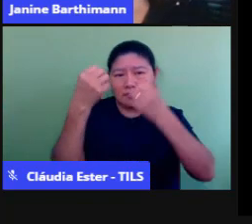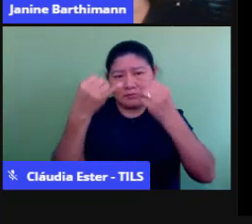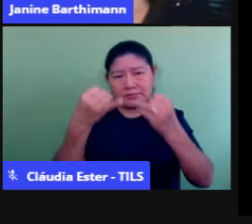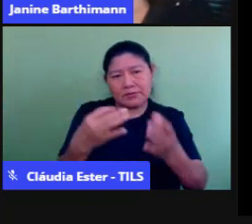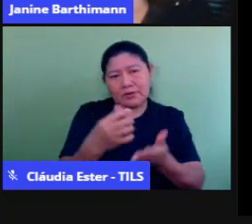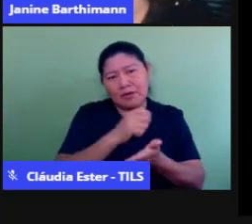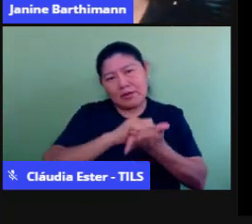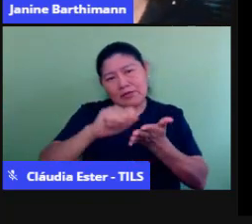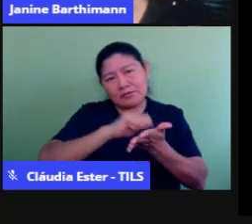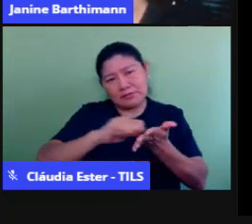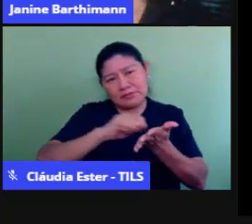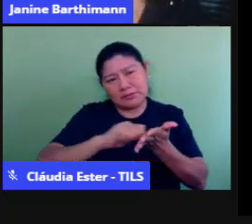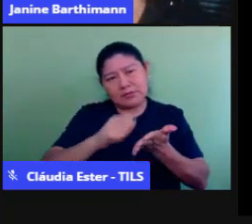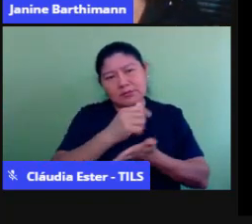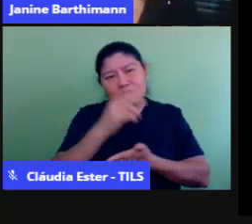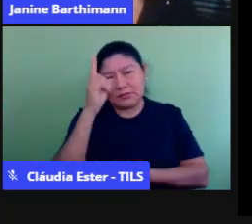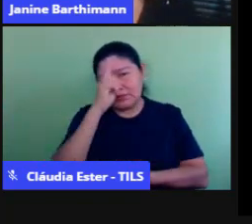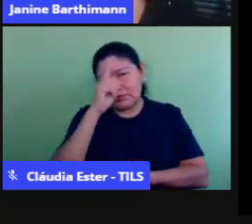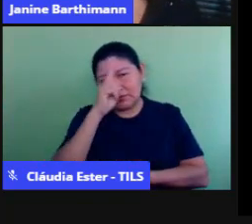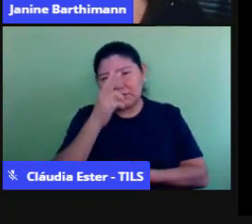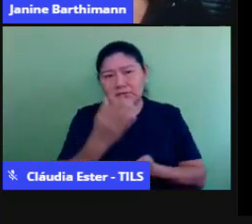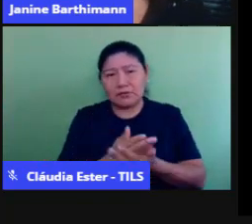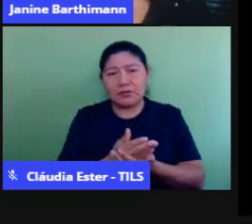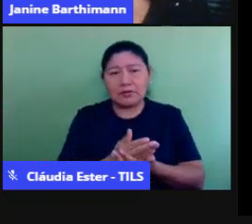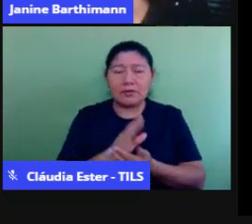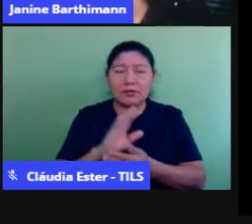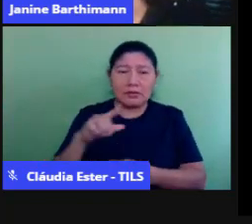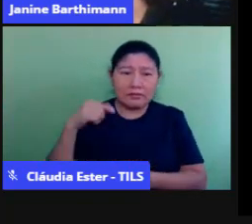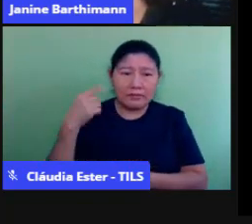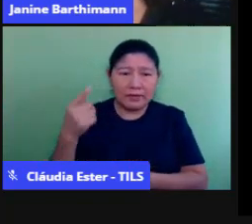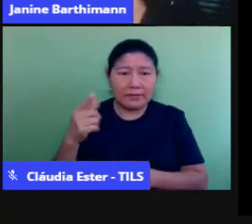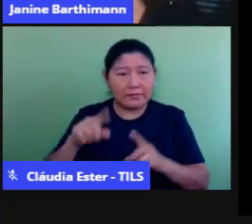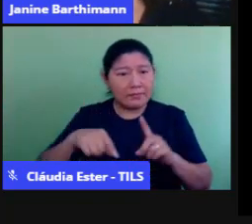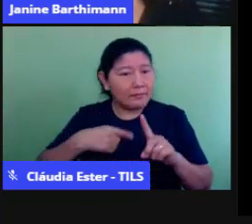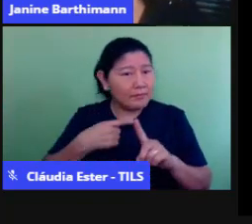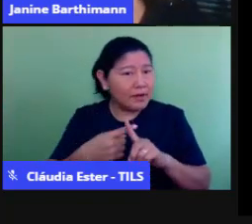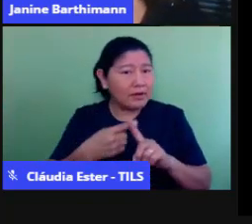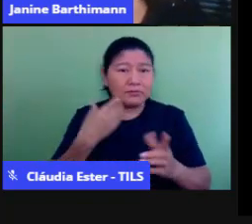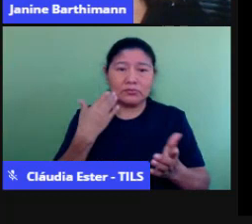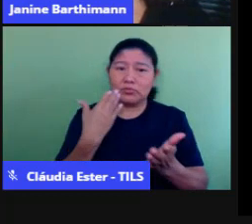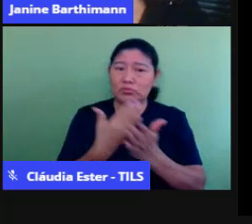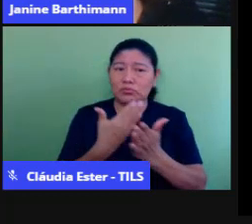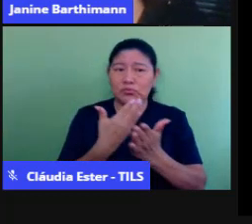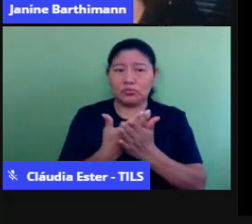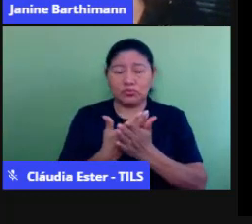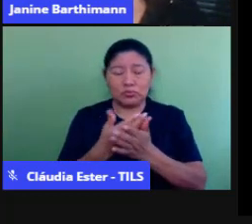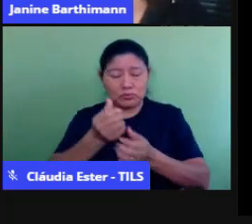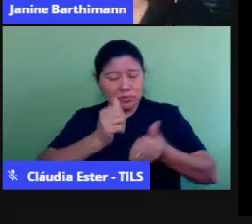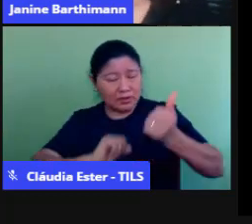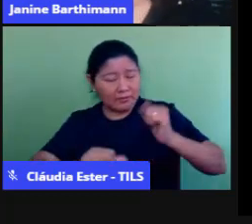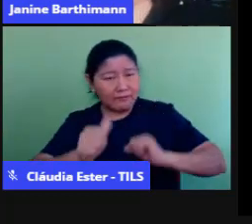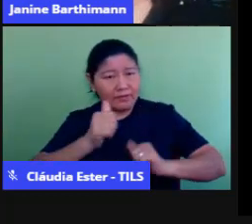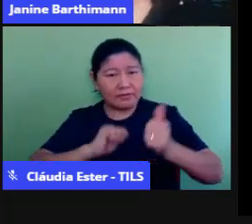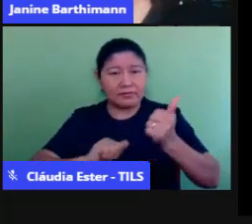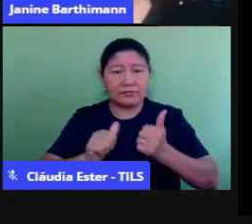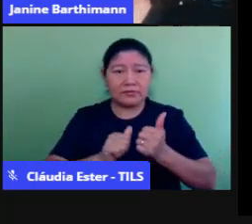passado, mas muito além disso, né? É uma visão analítica dos fatos.